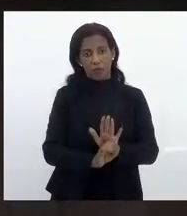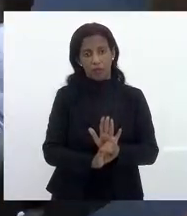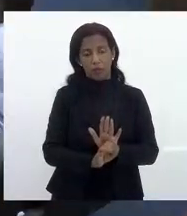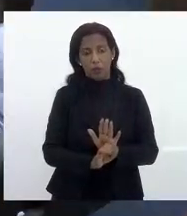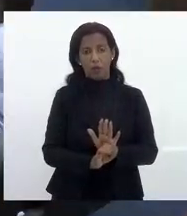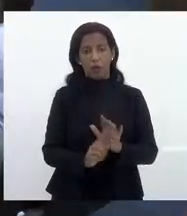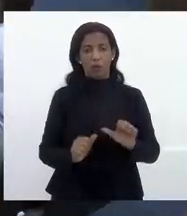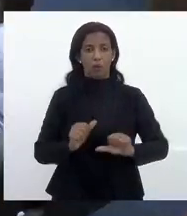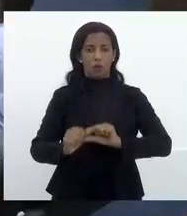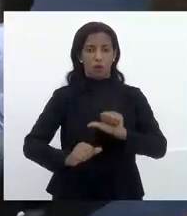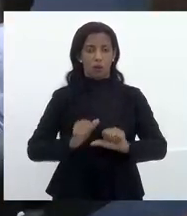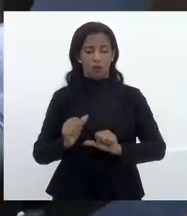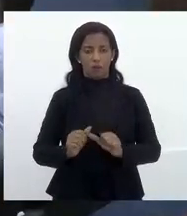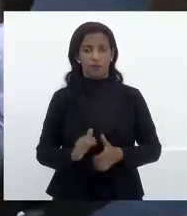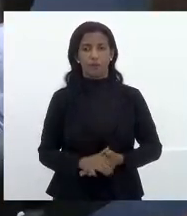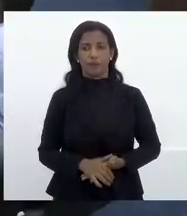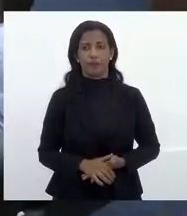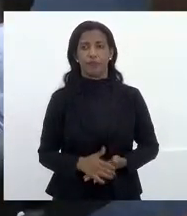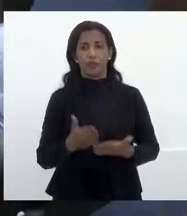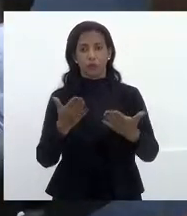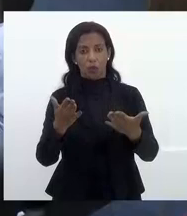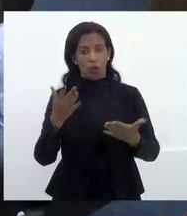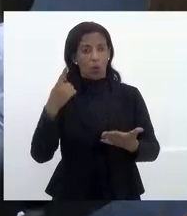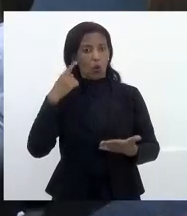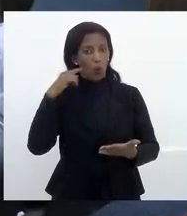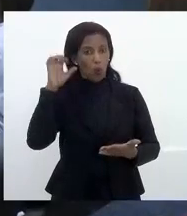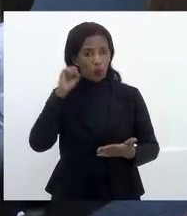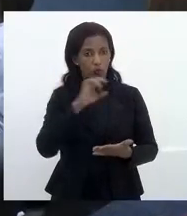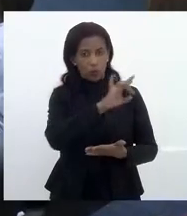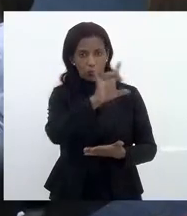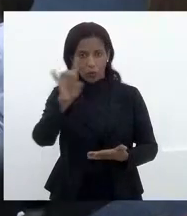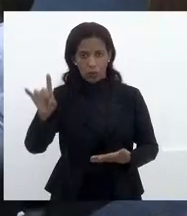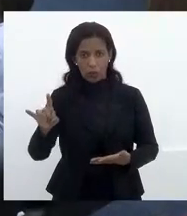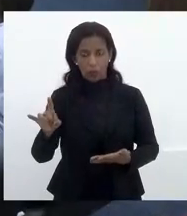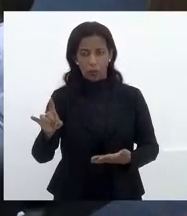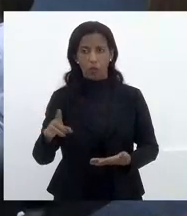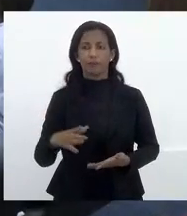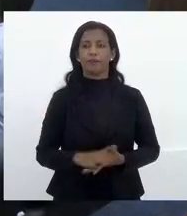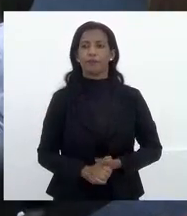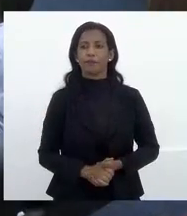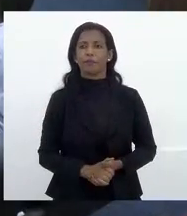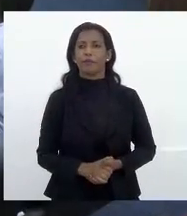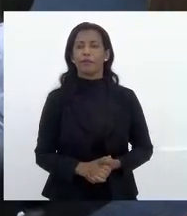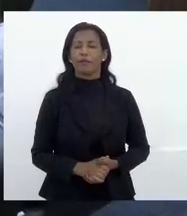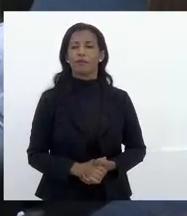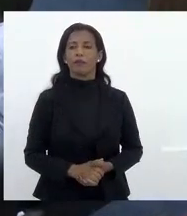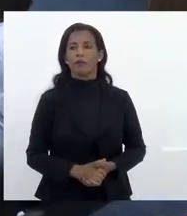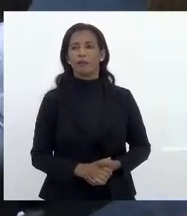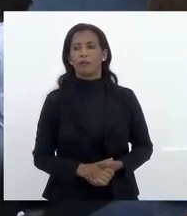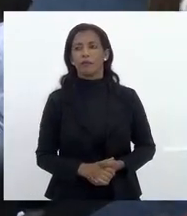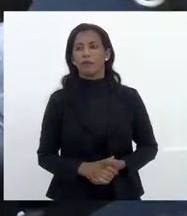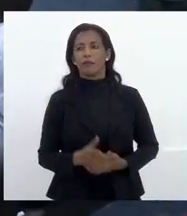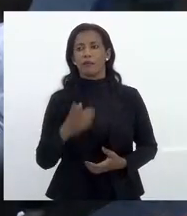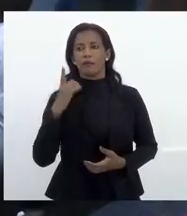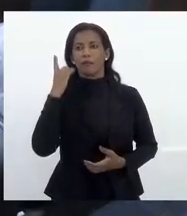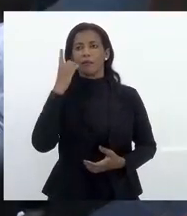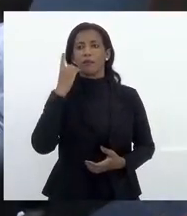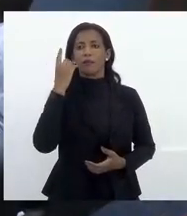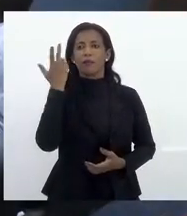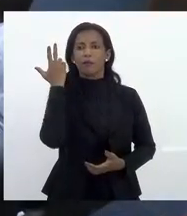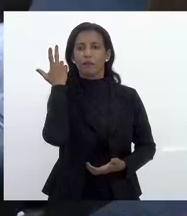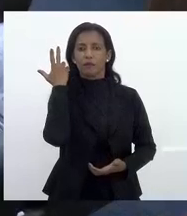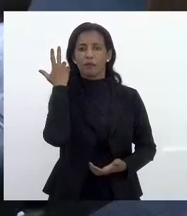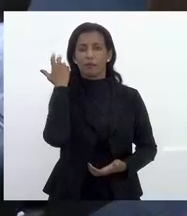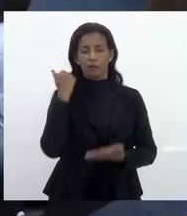original o prefeito dito isso ouvindo todos os deputados Deputado ele mamar vossa